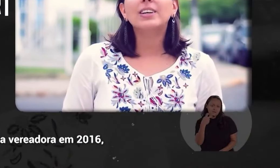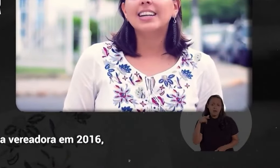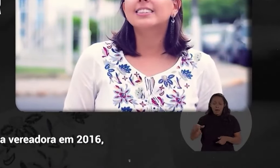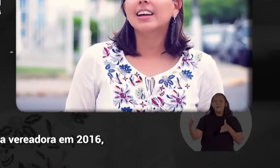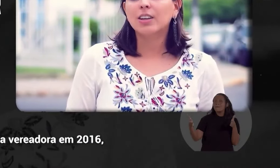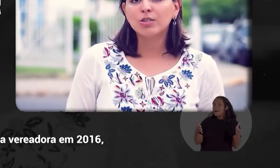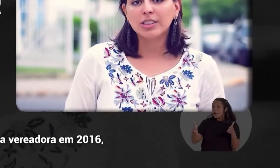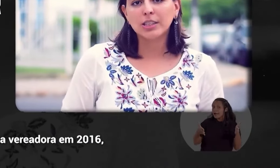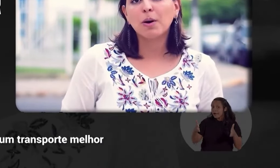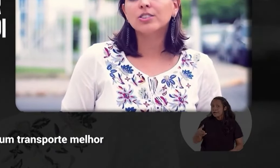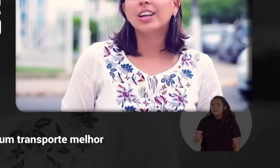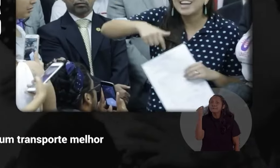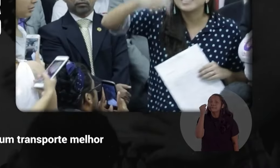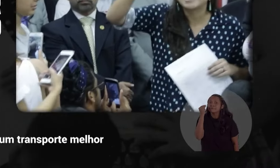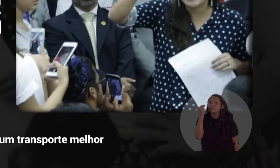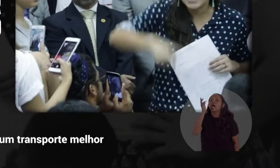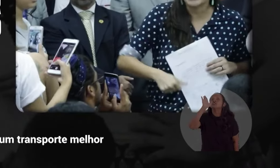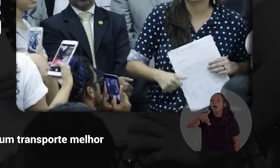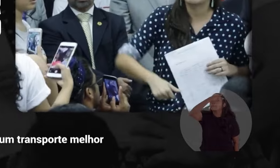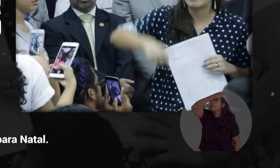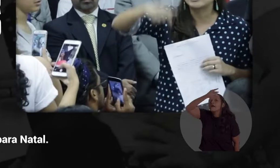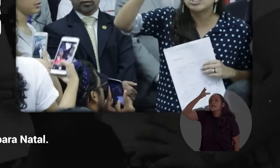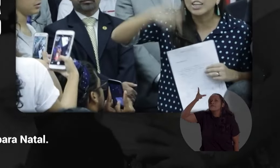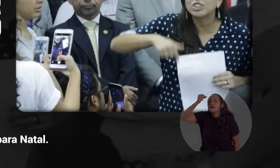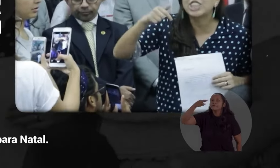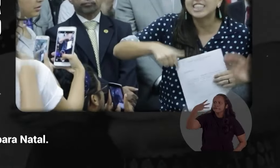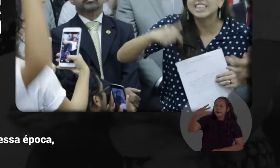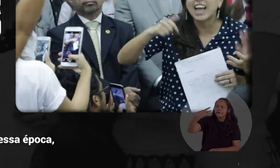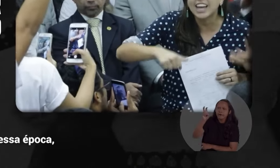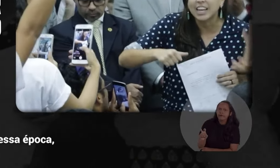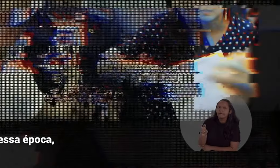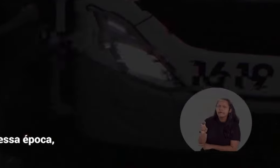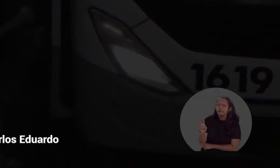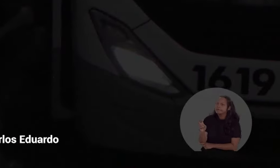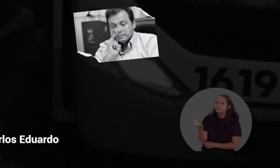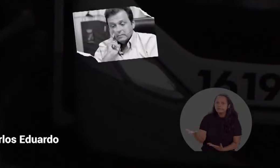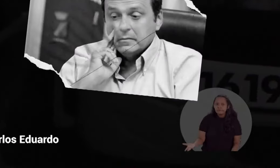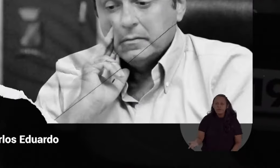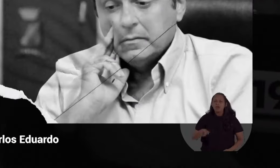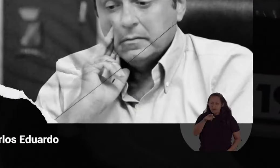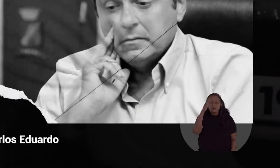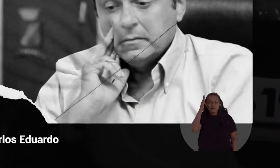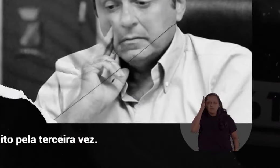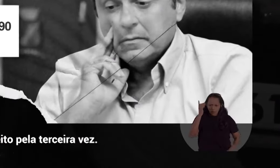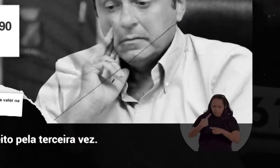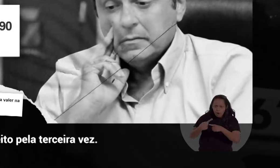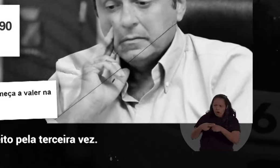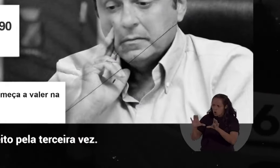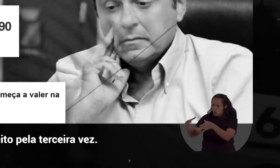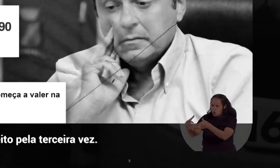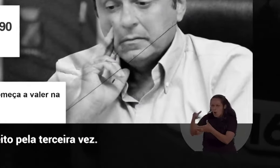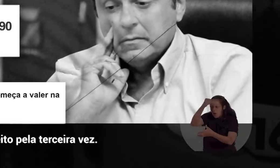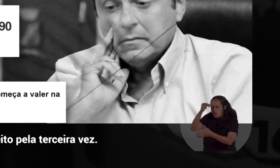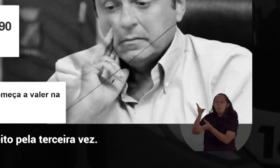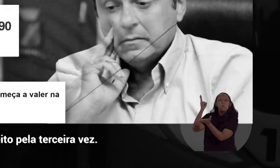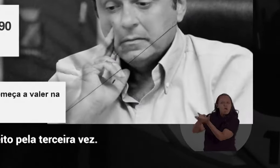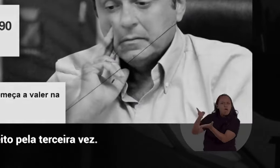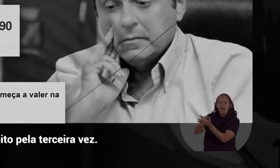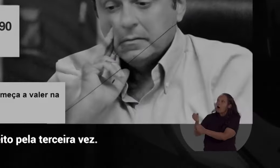vereadora em 2016, lutando por um transporte melhor para Natal. Nessa época, Carlos Eduardo já era prefeito